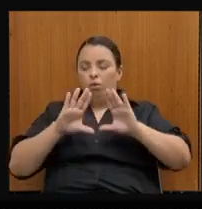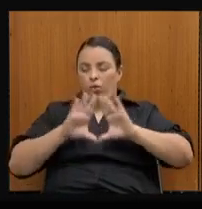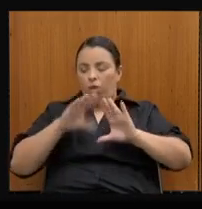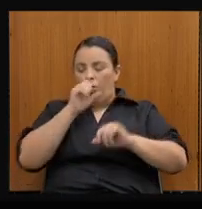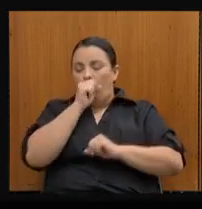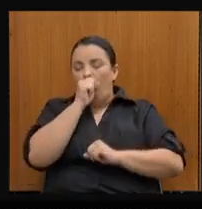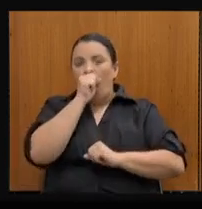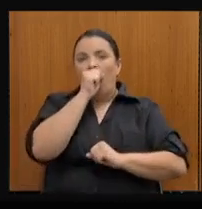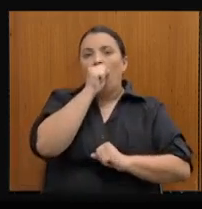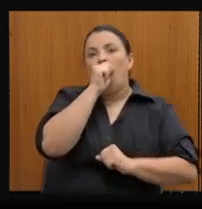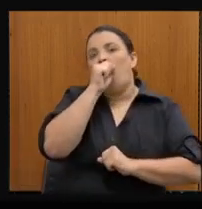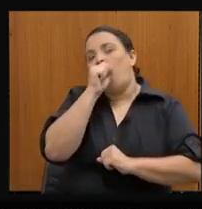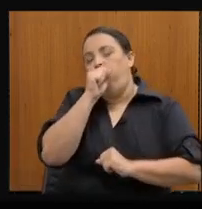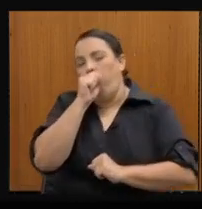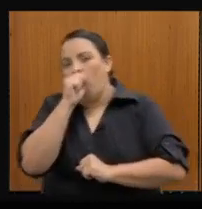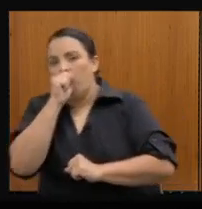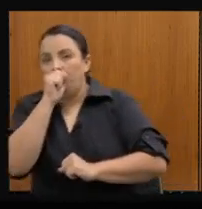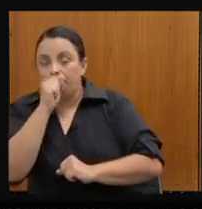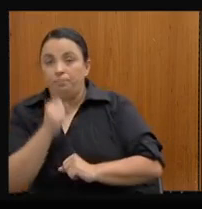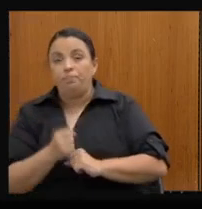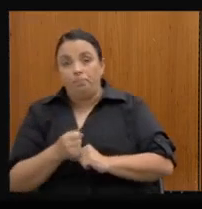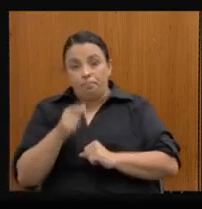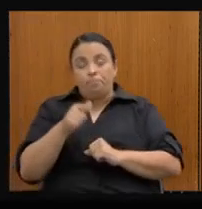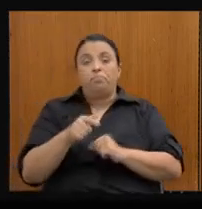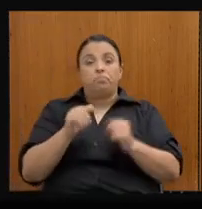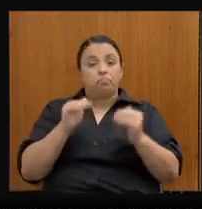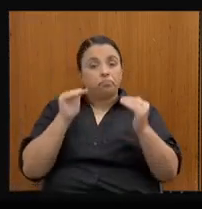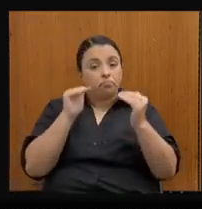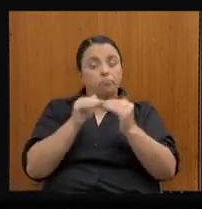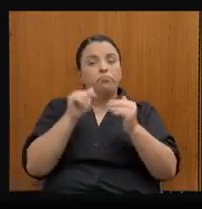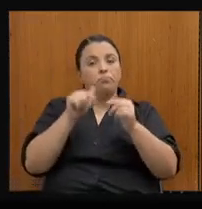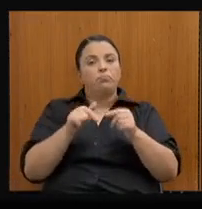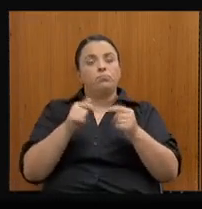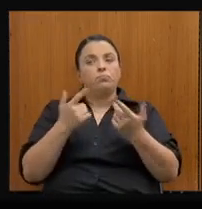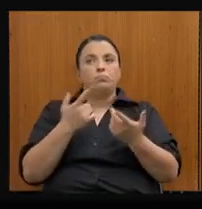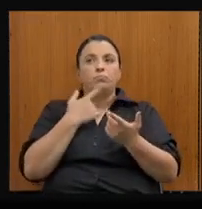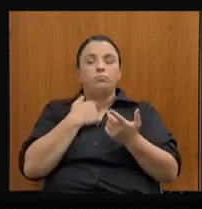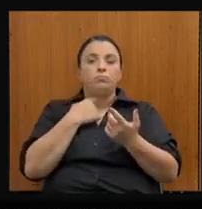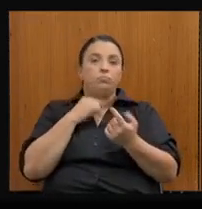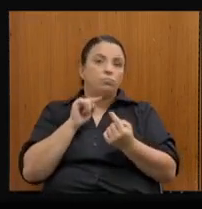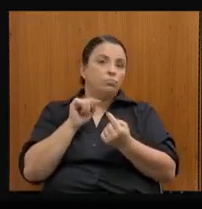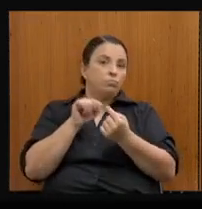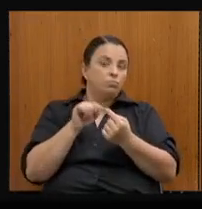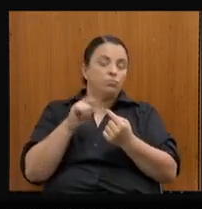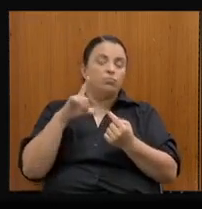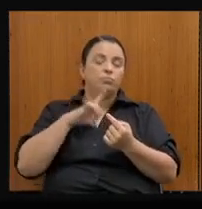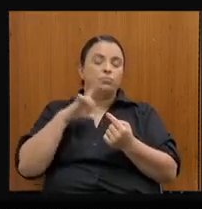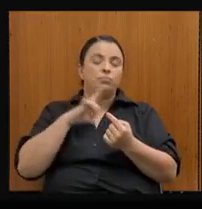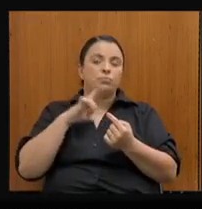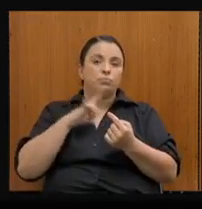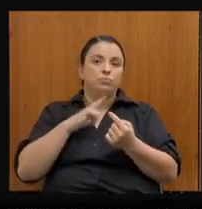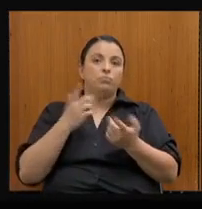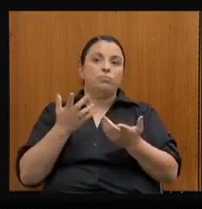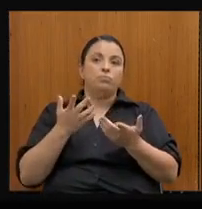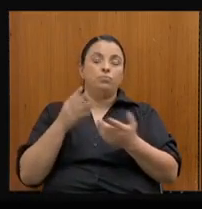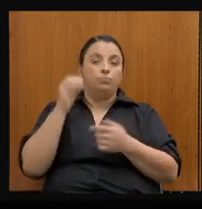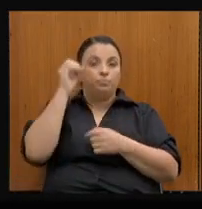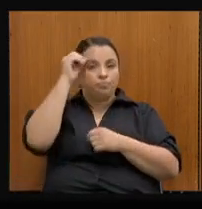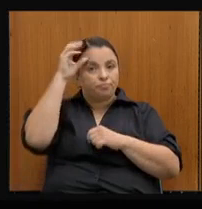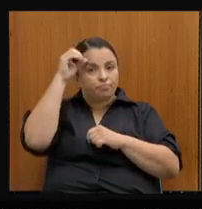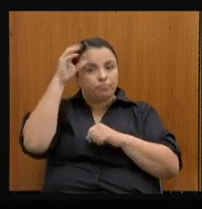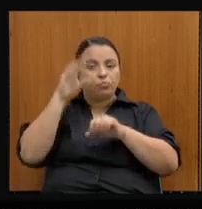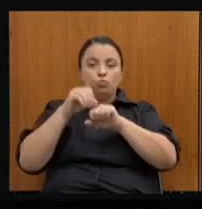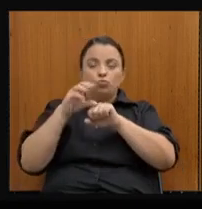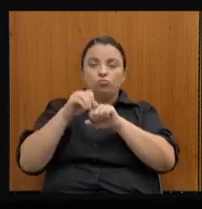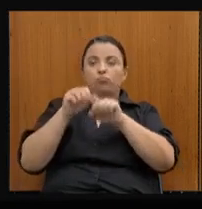exatamente com S4 tem que ter então é de que seja um promovidas algo que seja disseminado o conhecimento de